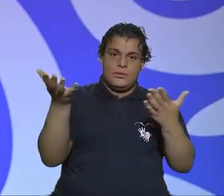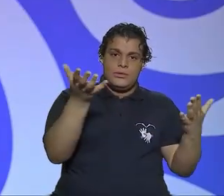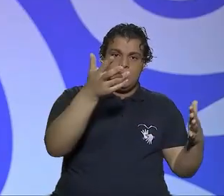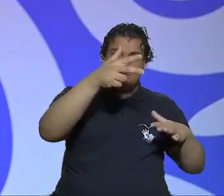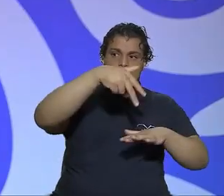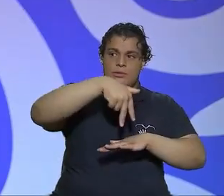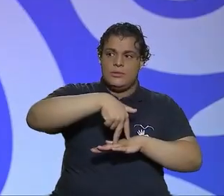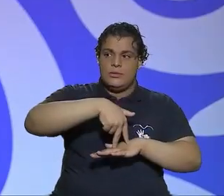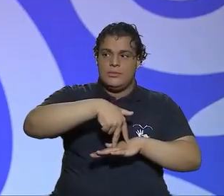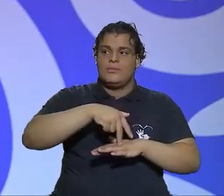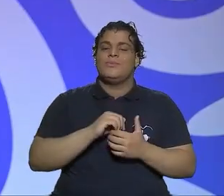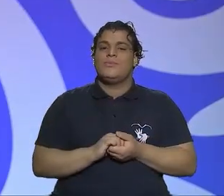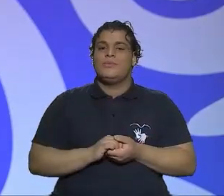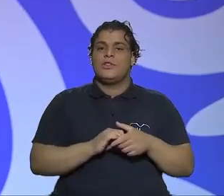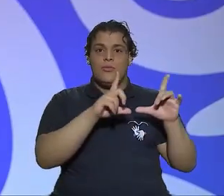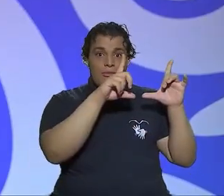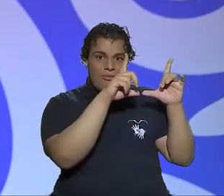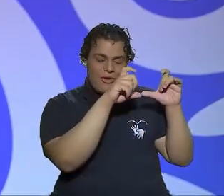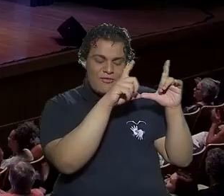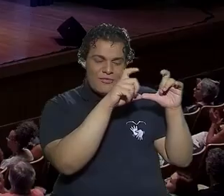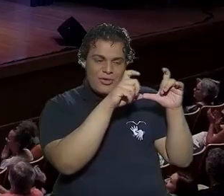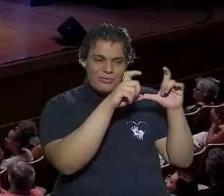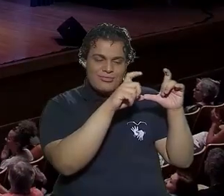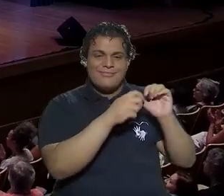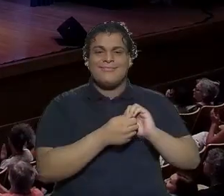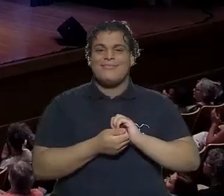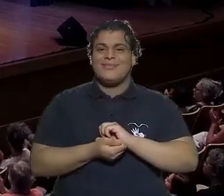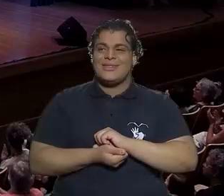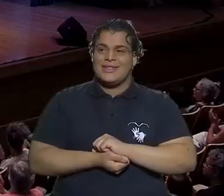palco para a gente fazer uma foto de registro desse momento.